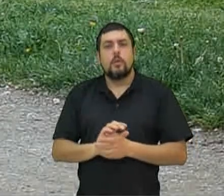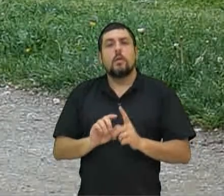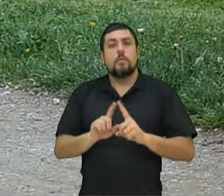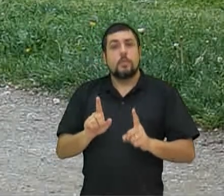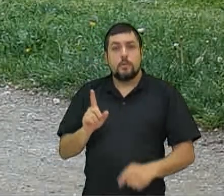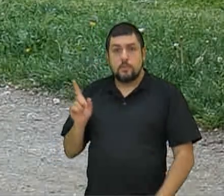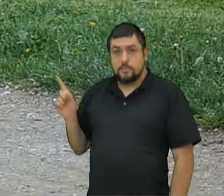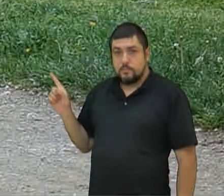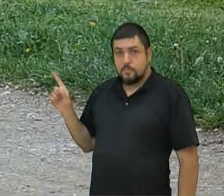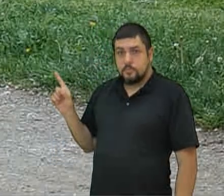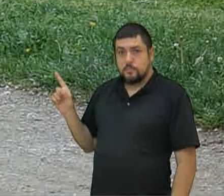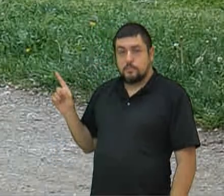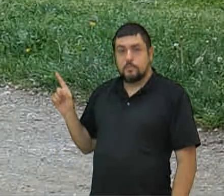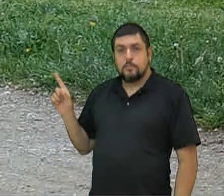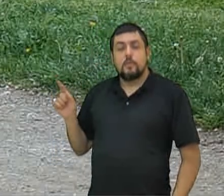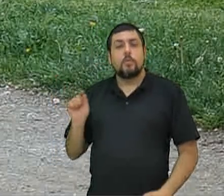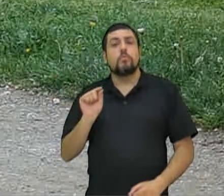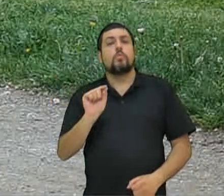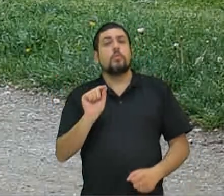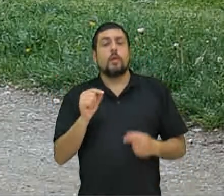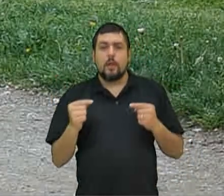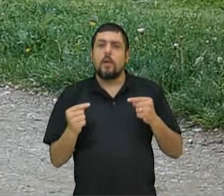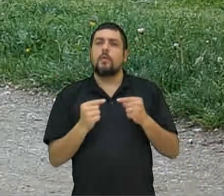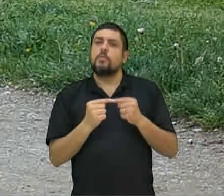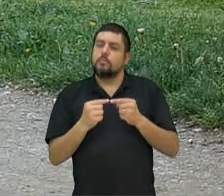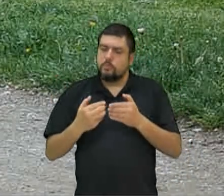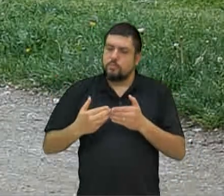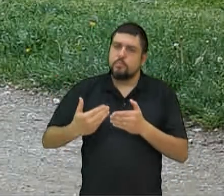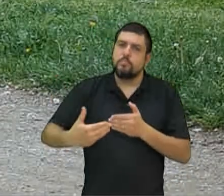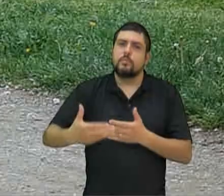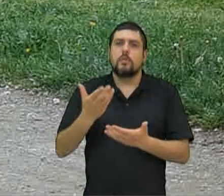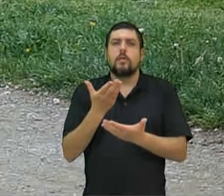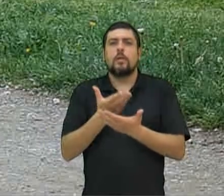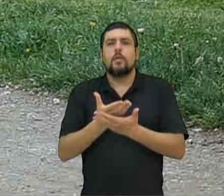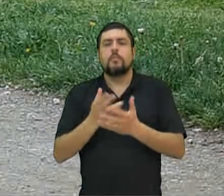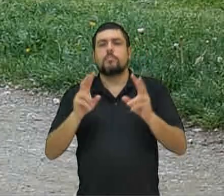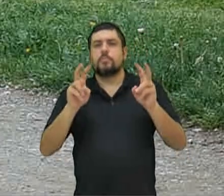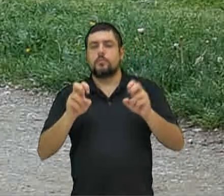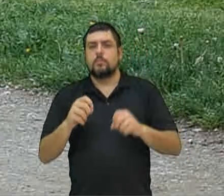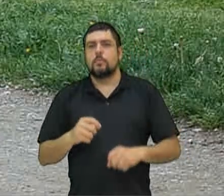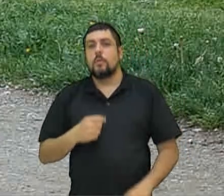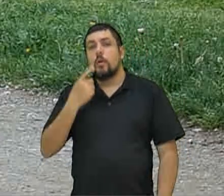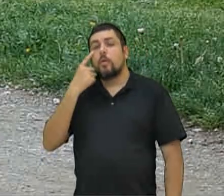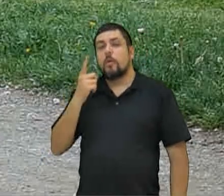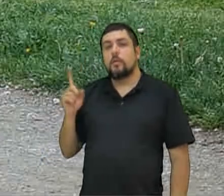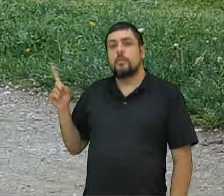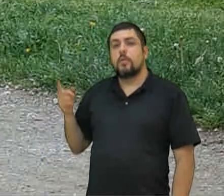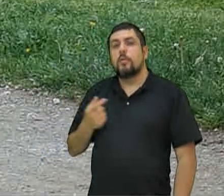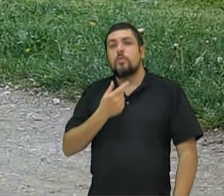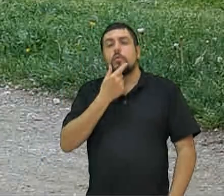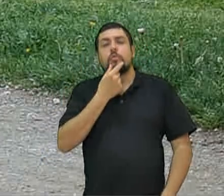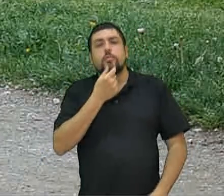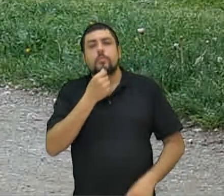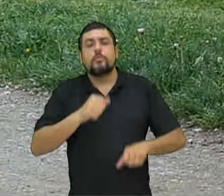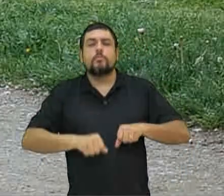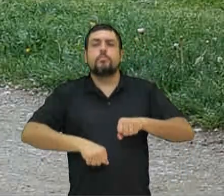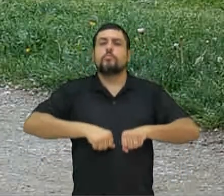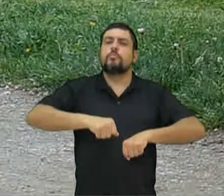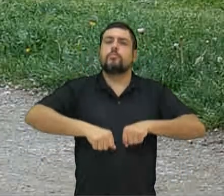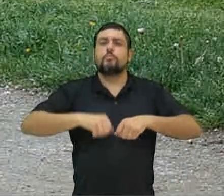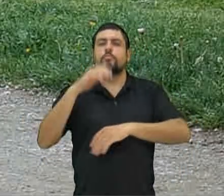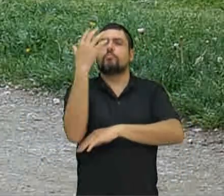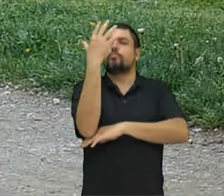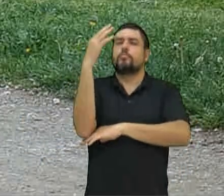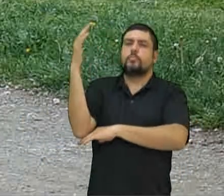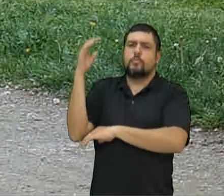ver com o nosso assunto. Então, a gente está reparando o que nessa imagem? Um menino num parque, andando de bicicleta. Mas poderia ser uma